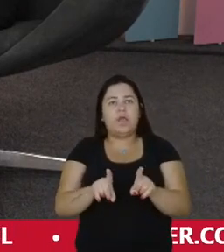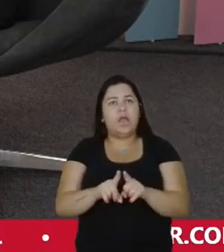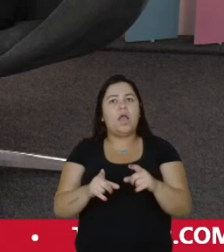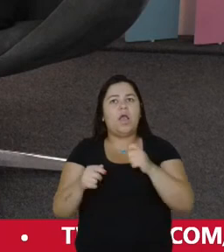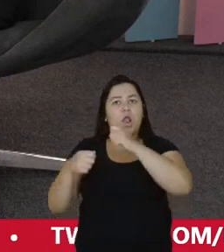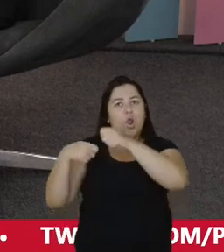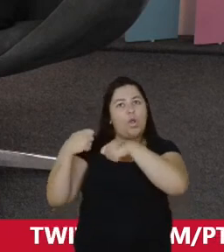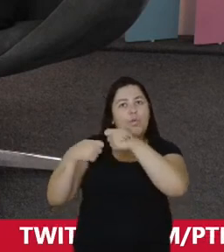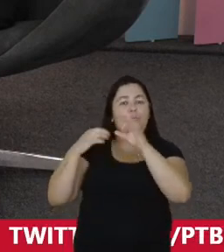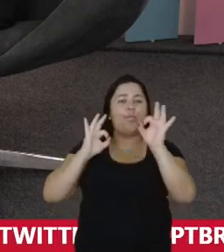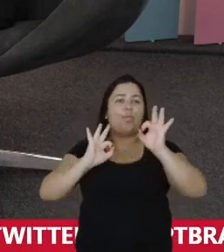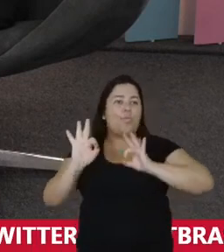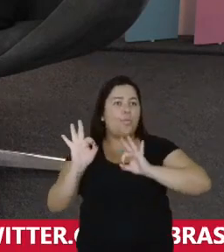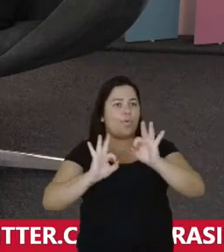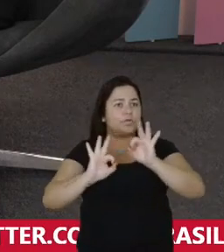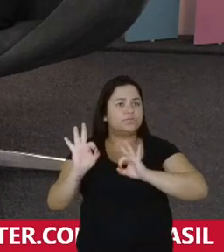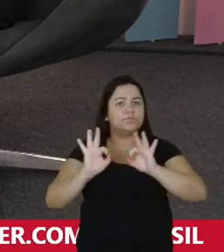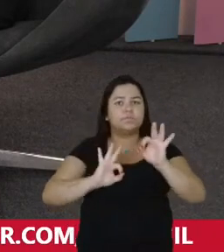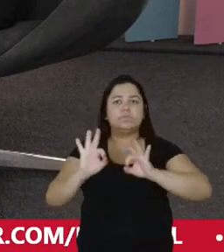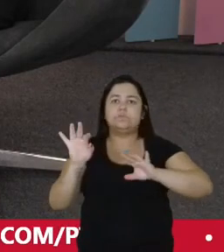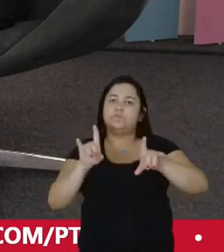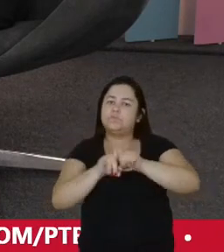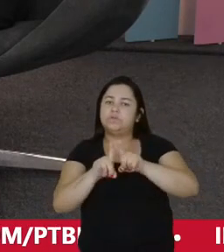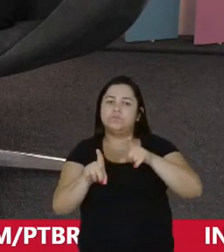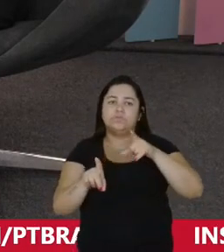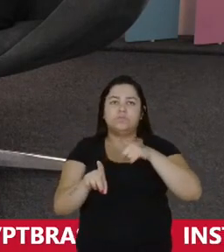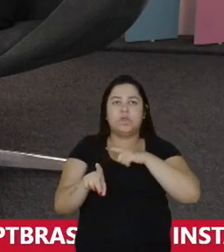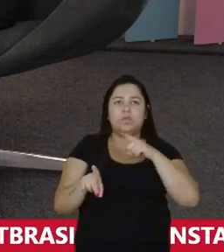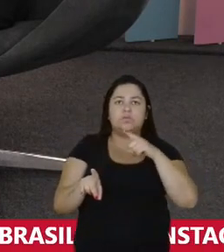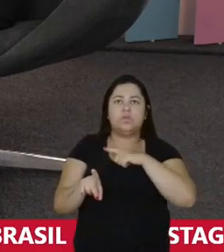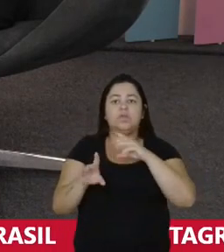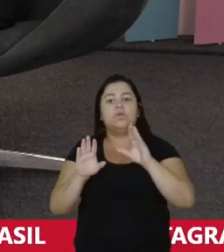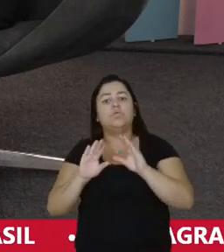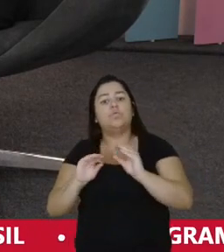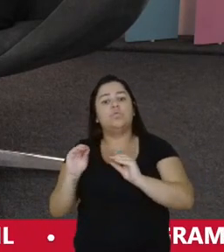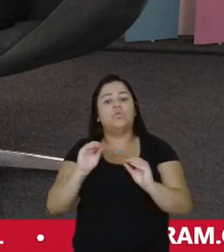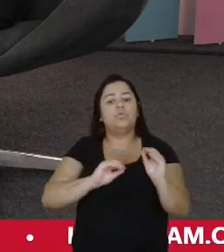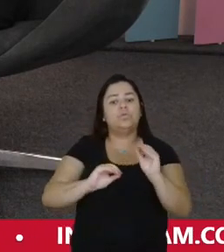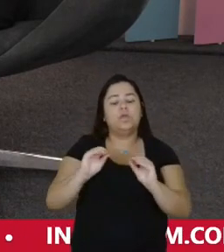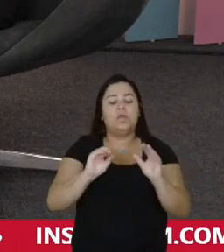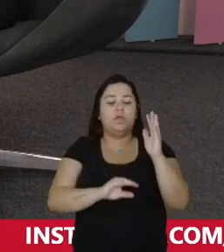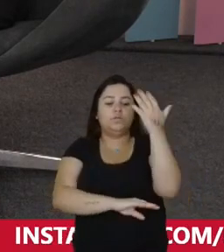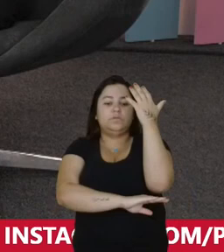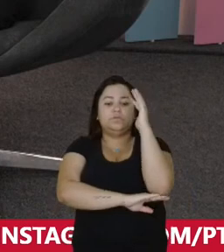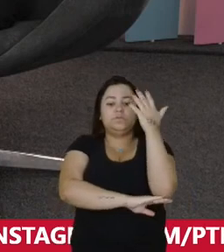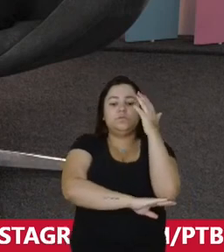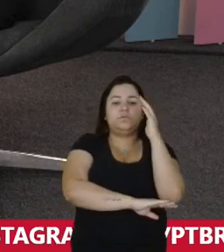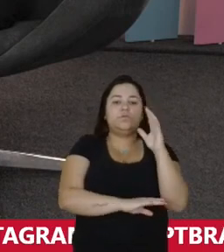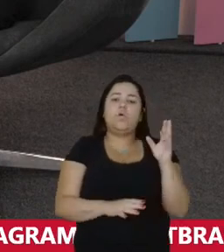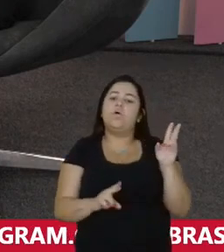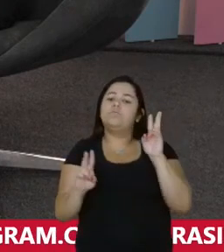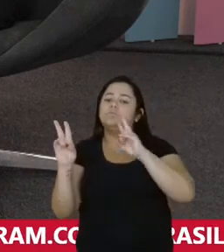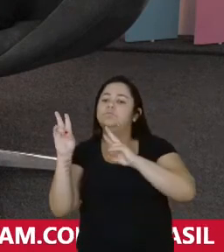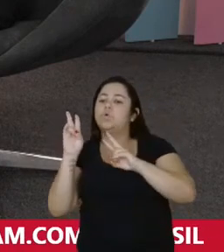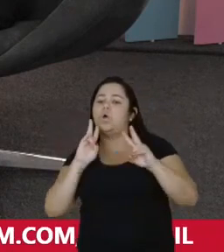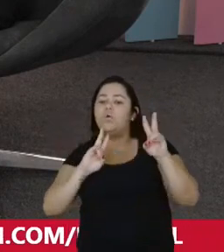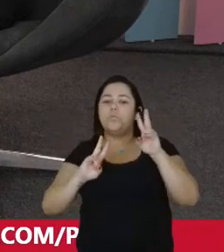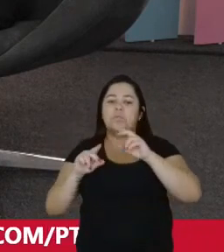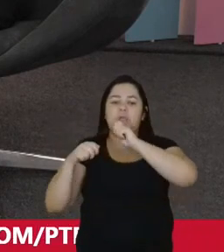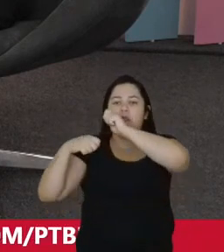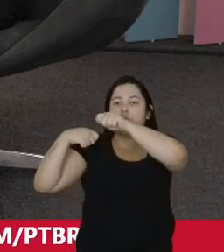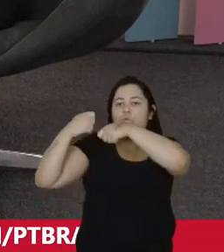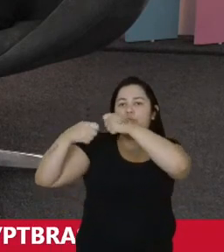estejam organizadas. E é nesse sentido que não tem a ver só com o cuidar da natureza, mas com uma visão de como a